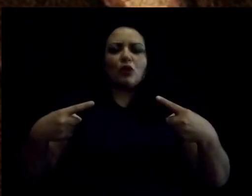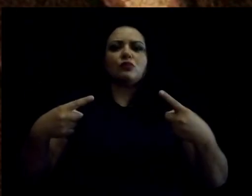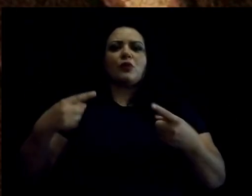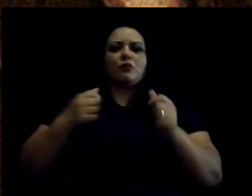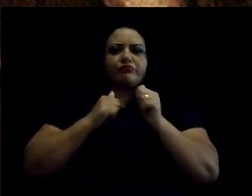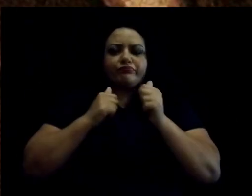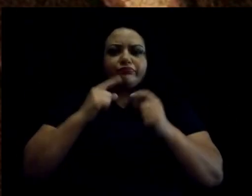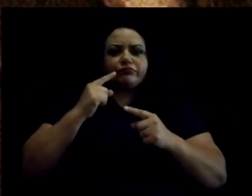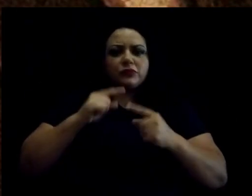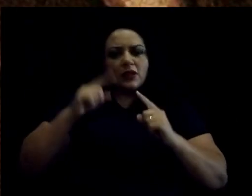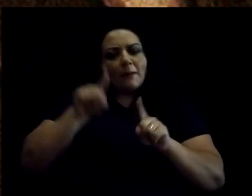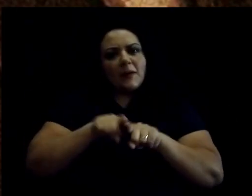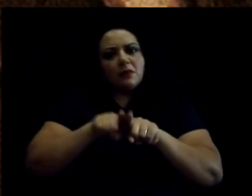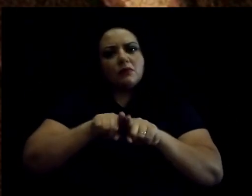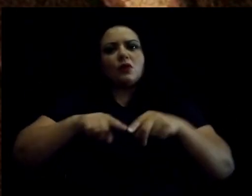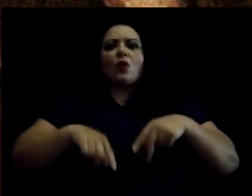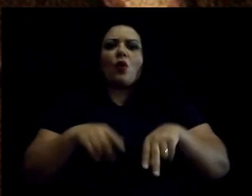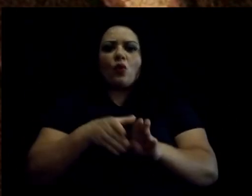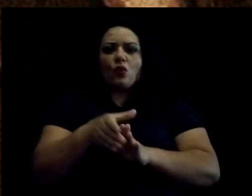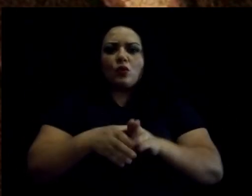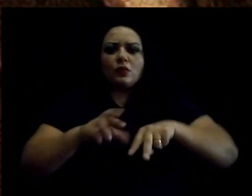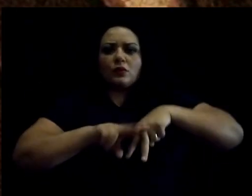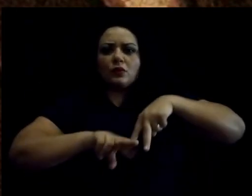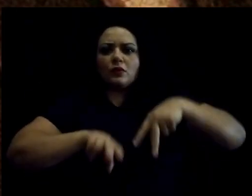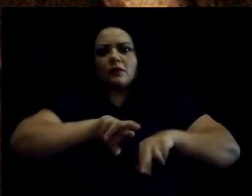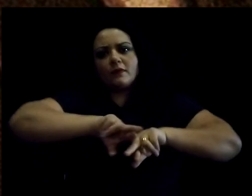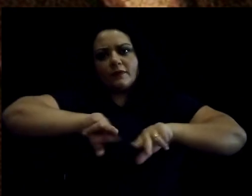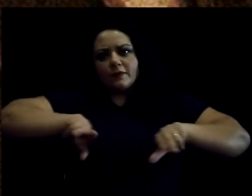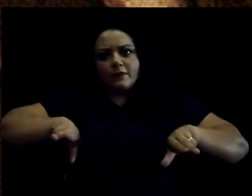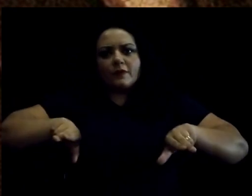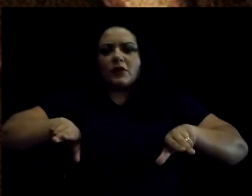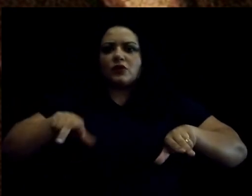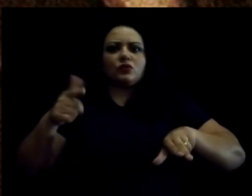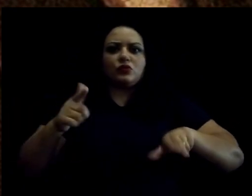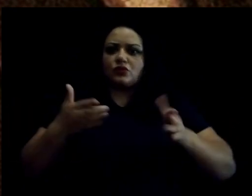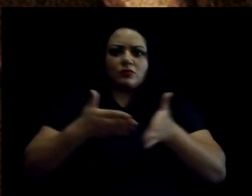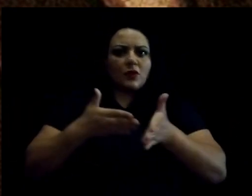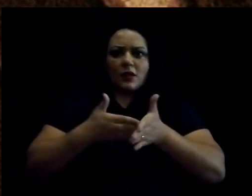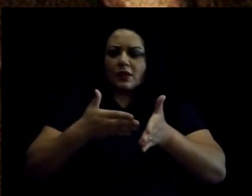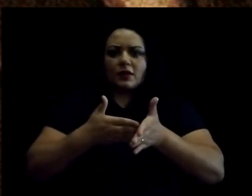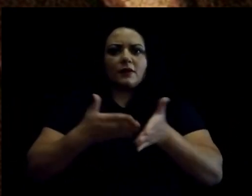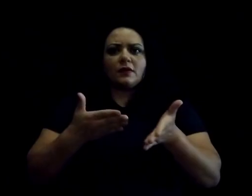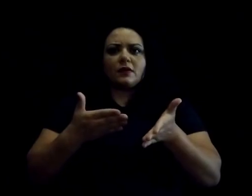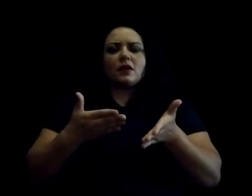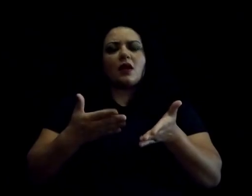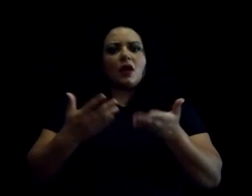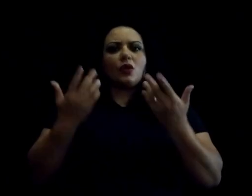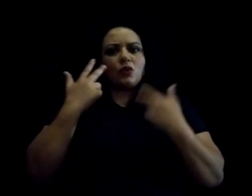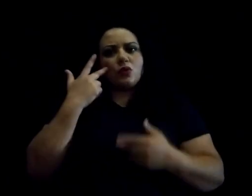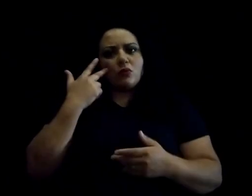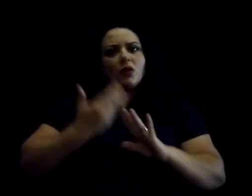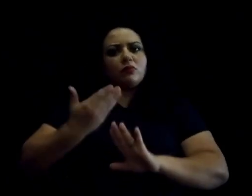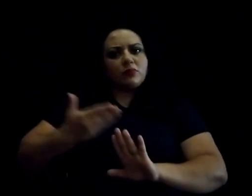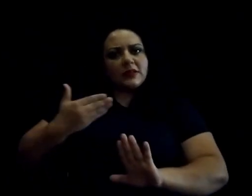um perfil de característica de orientação sexual múltipla, diversa, sem barreiras, como era bastante